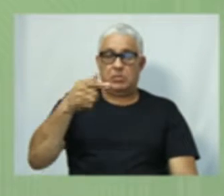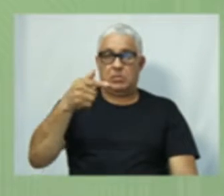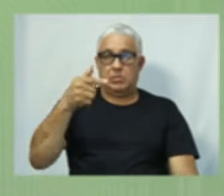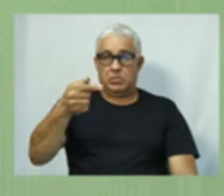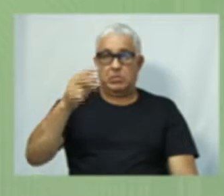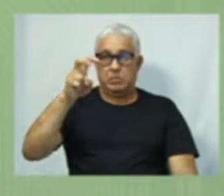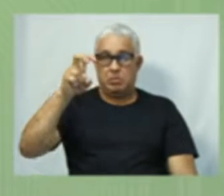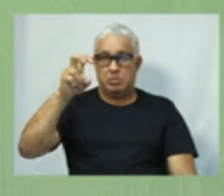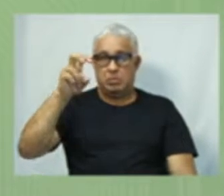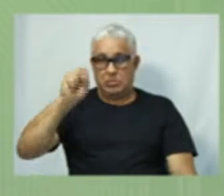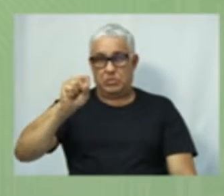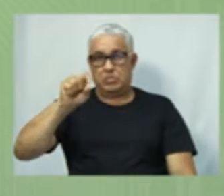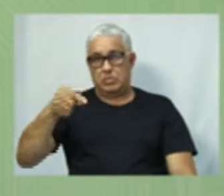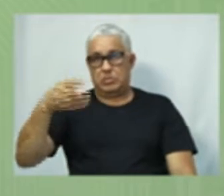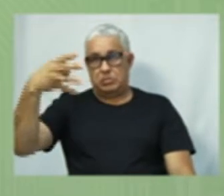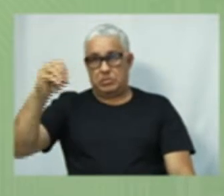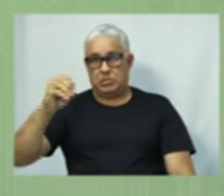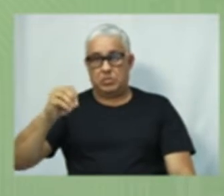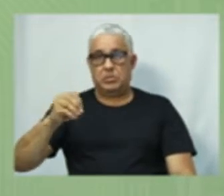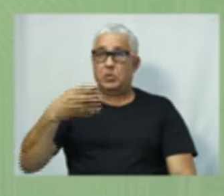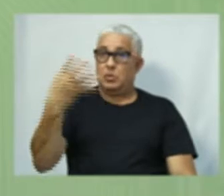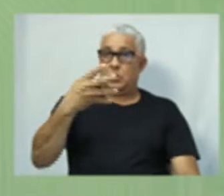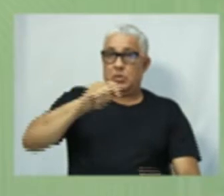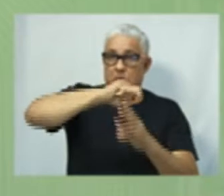3.758,40. No quarto trimestre, R$